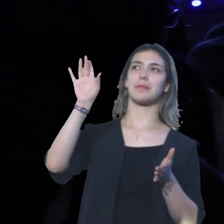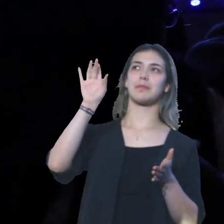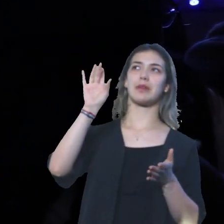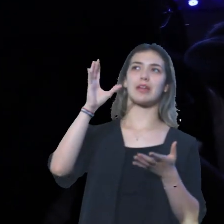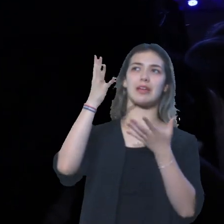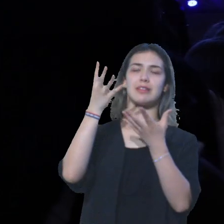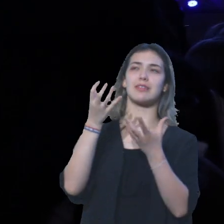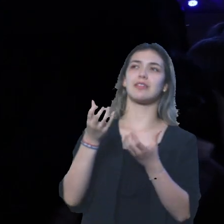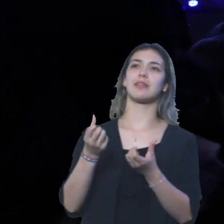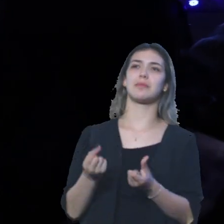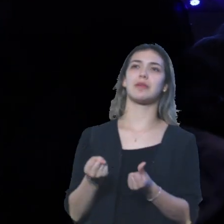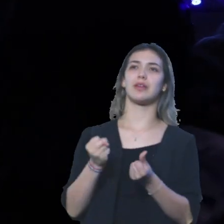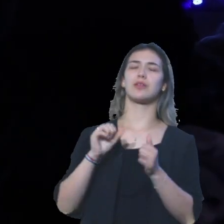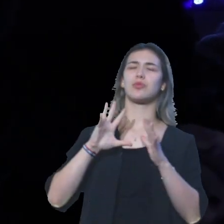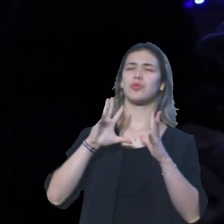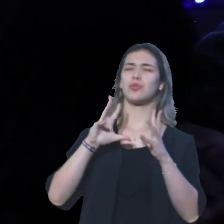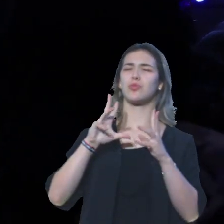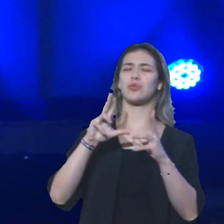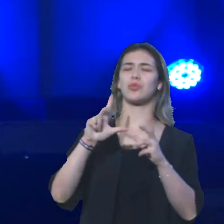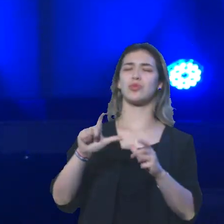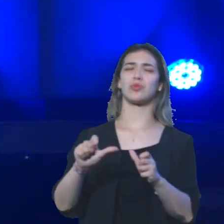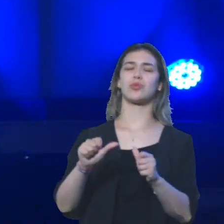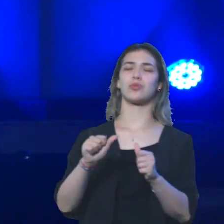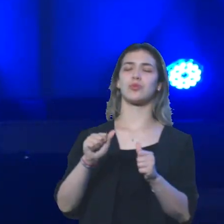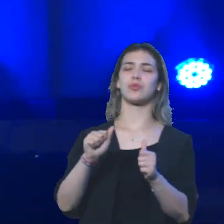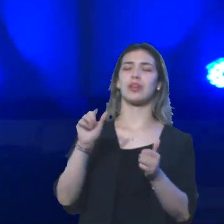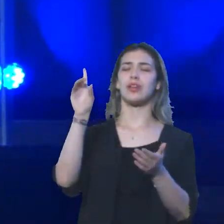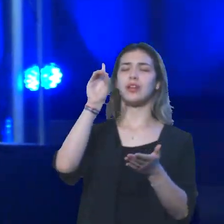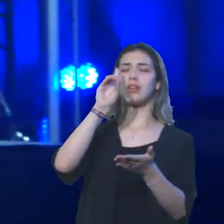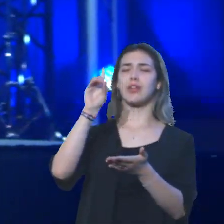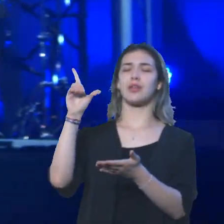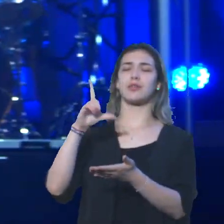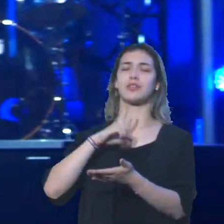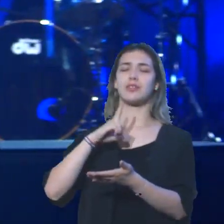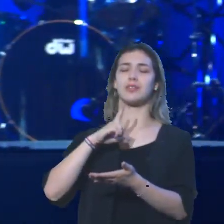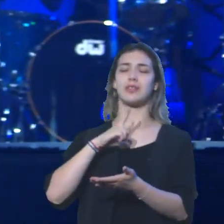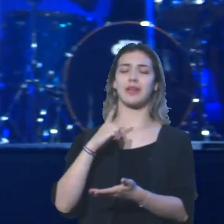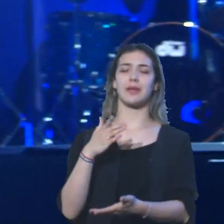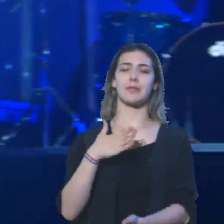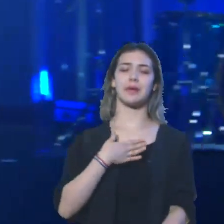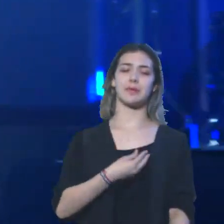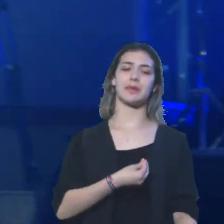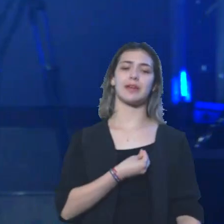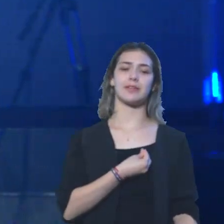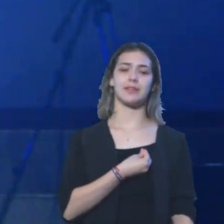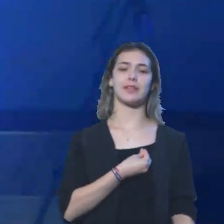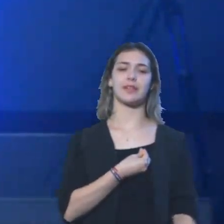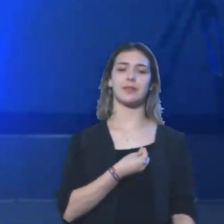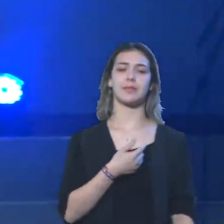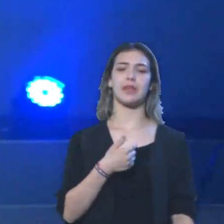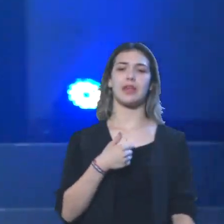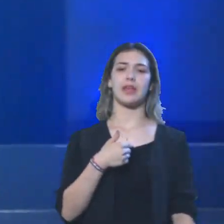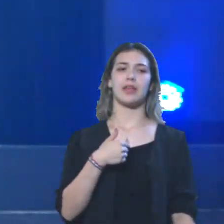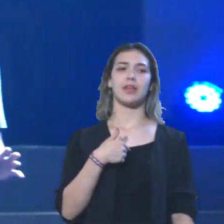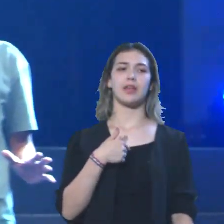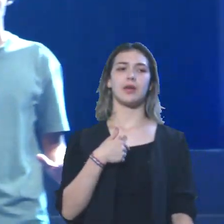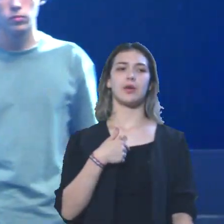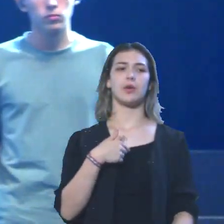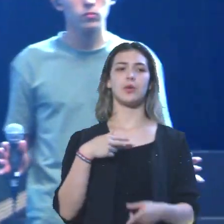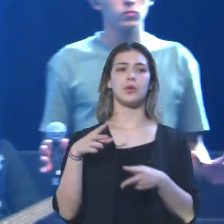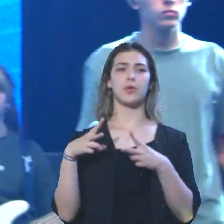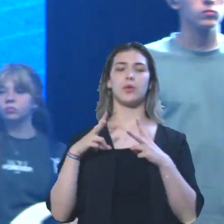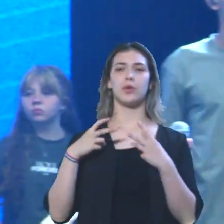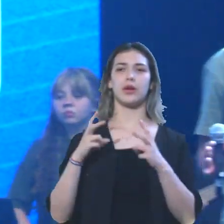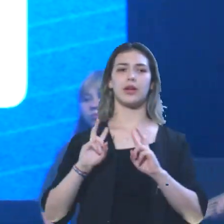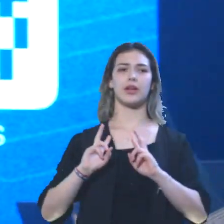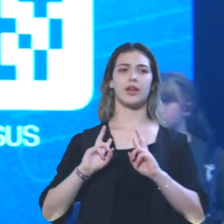tudo aquilo que o Senhor tem para minha vida. Eu reconheço que